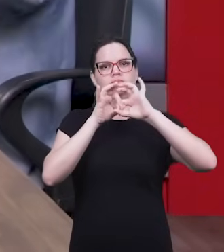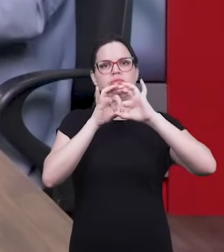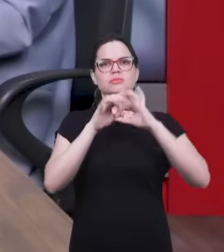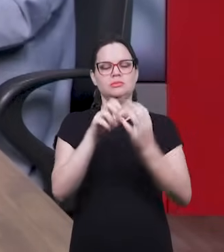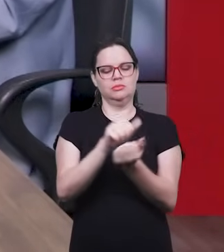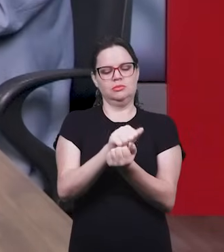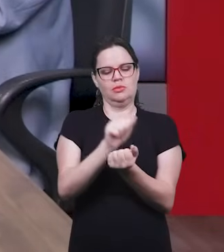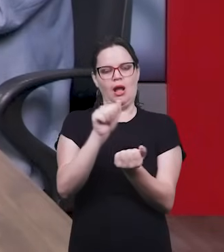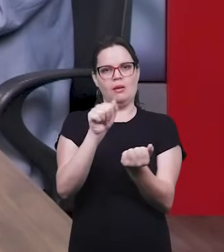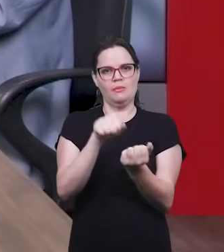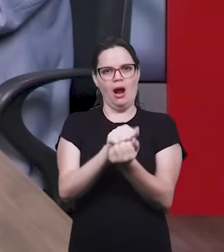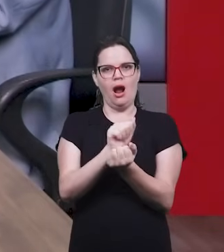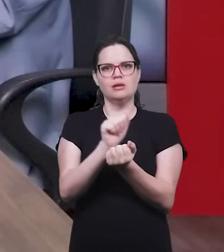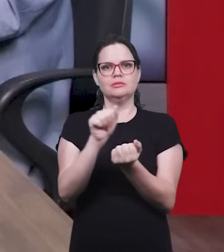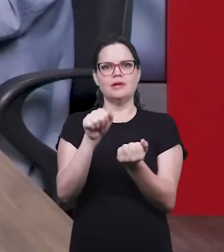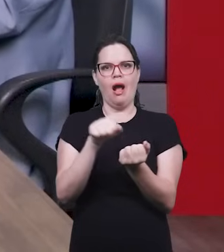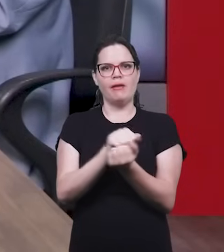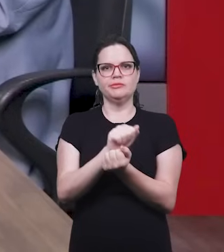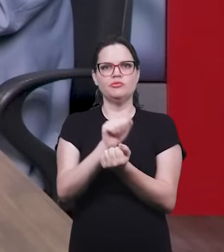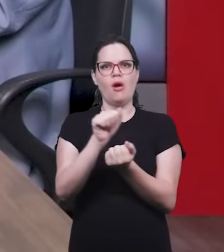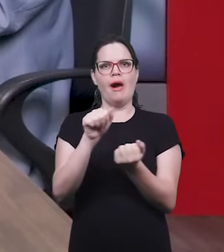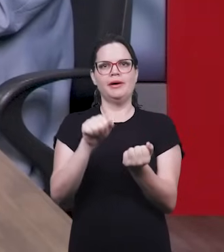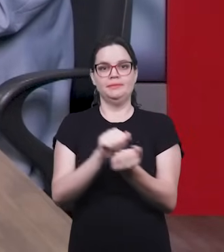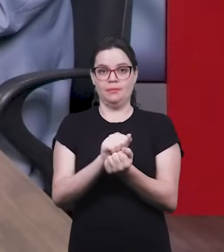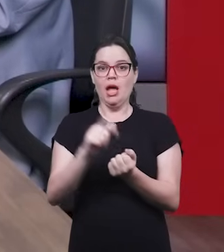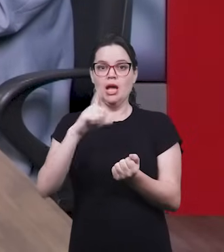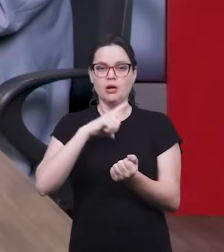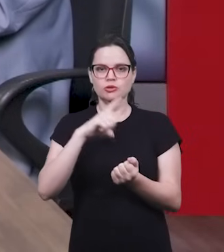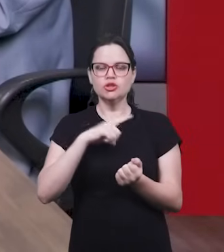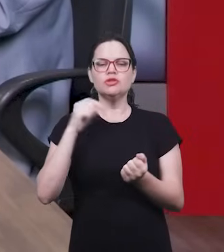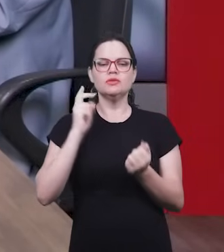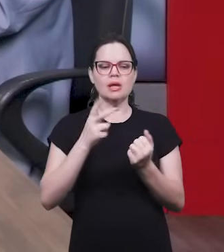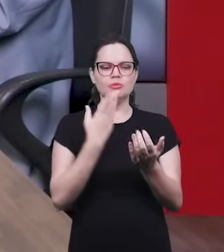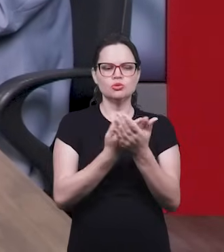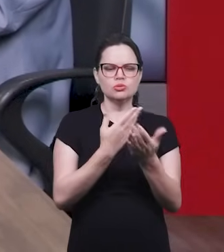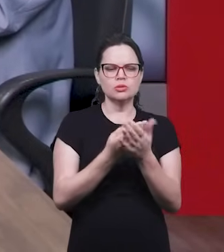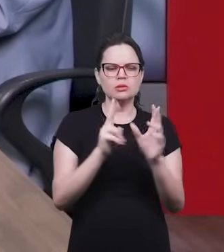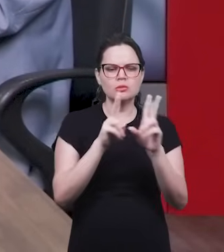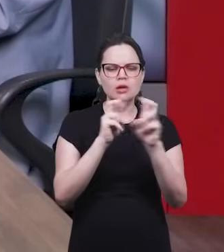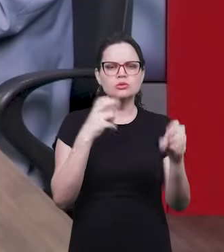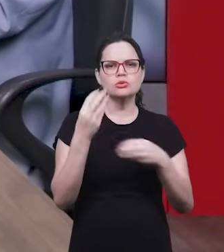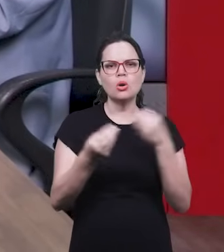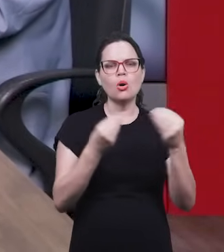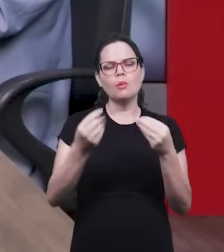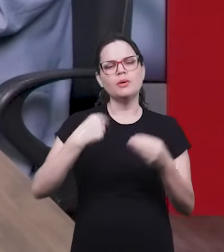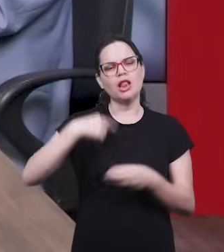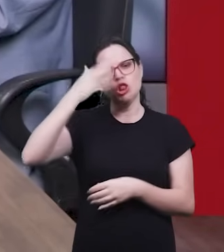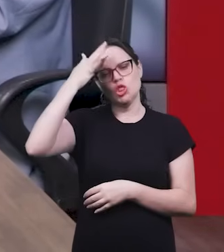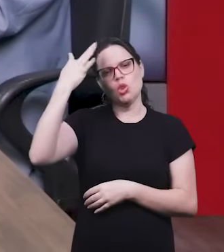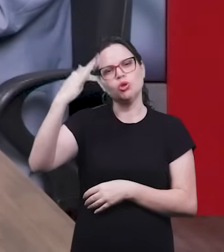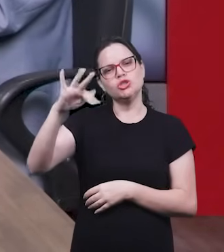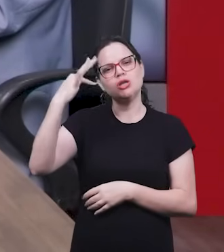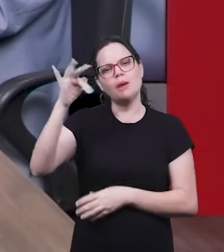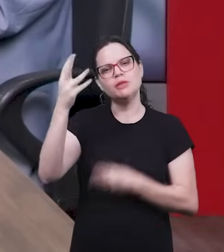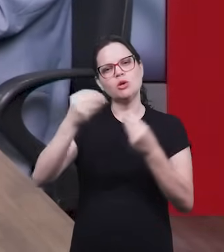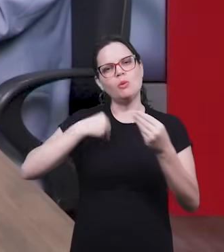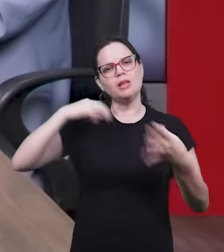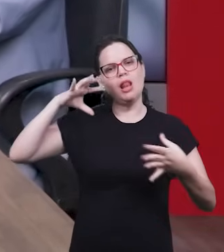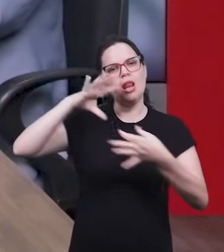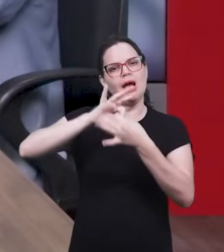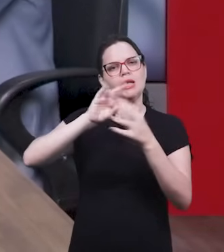fiquei na Marinha por muito tempo resolvendo os problemas de dor de cabeça. Você via tem a ver com articulação, a articulação. Grande